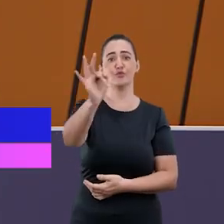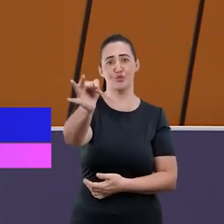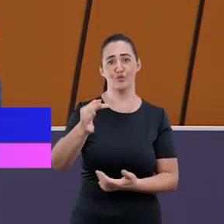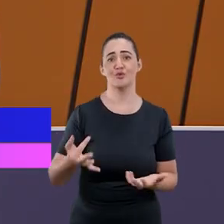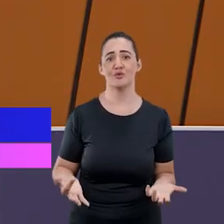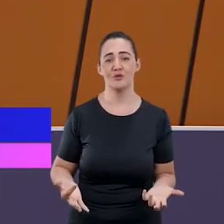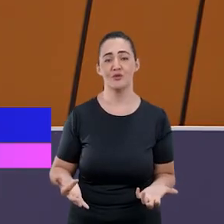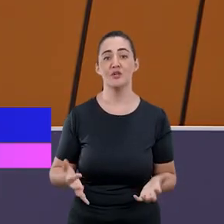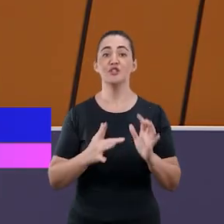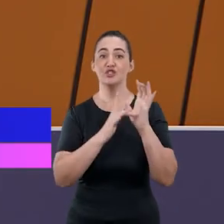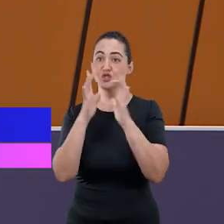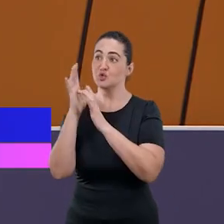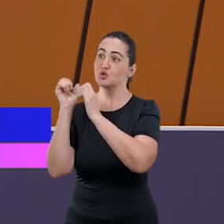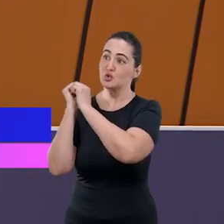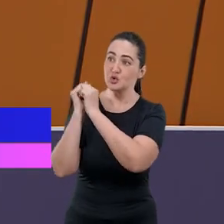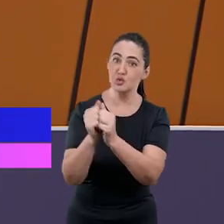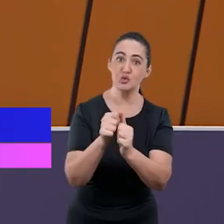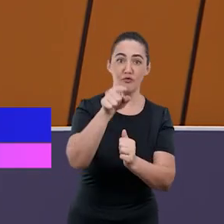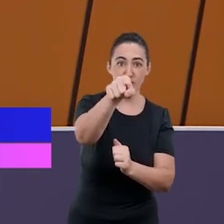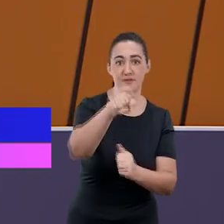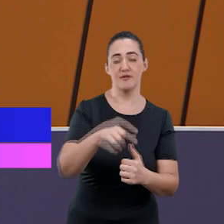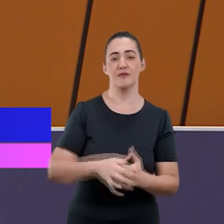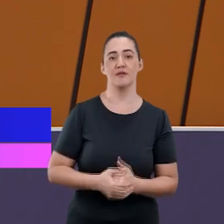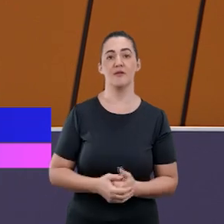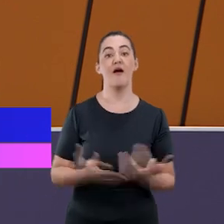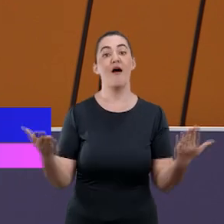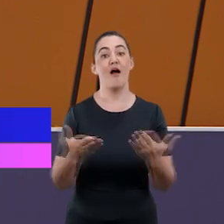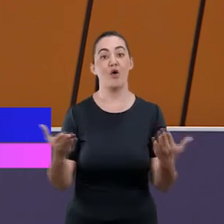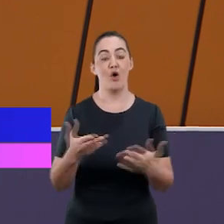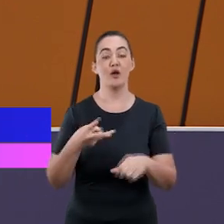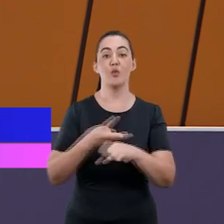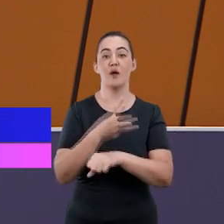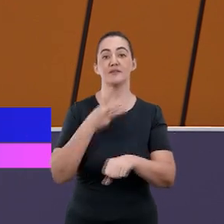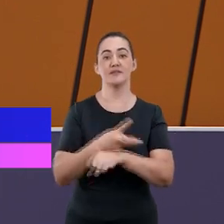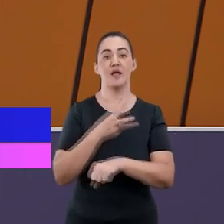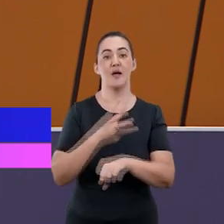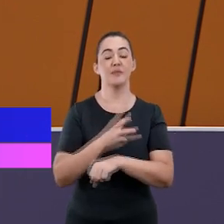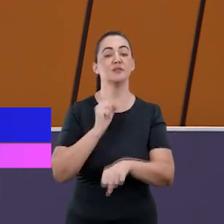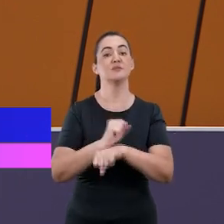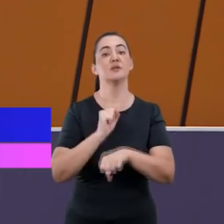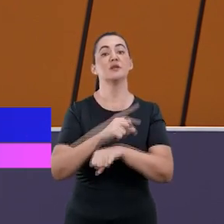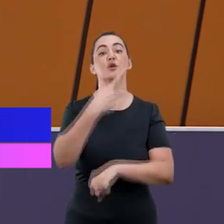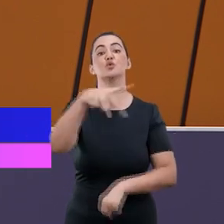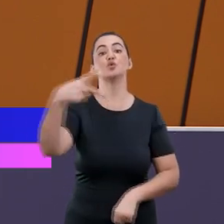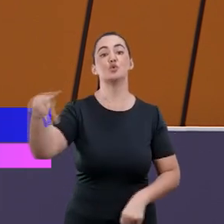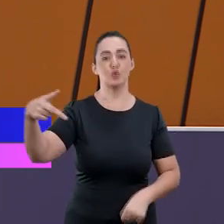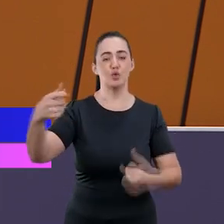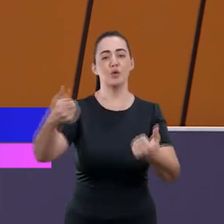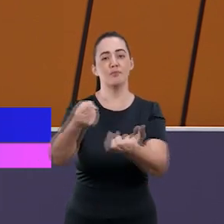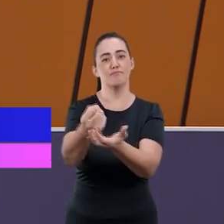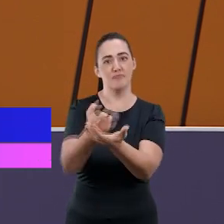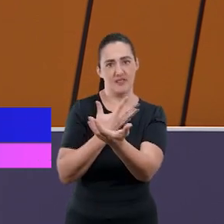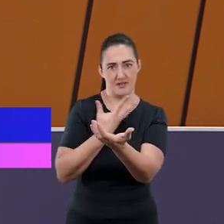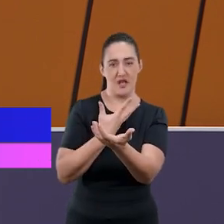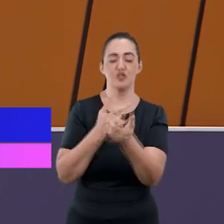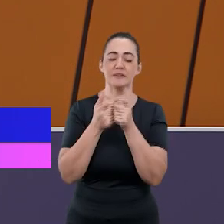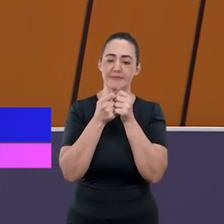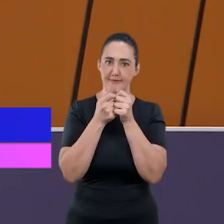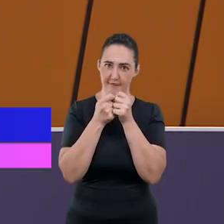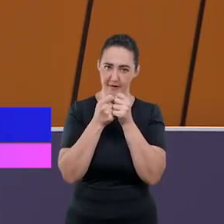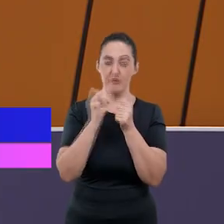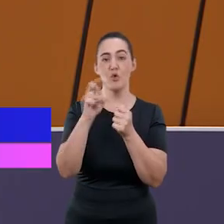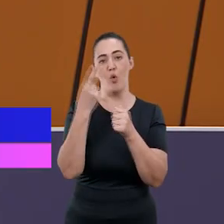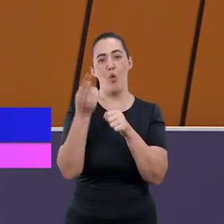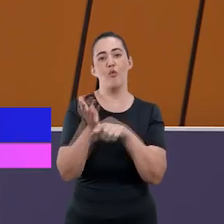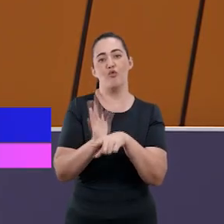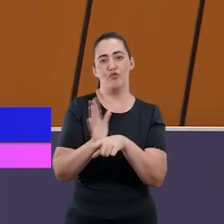para estar do lado dele. Eu estou aqui agora com o nosso WhatsApp aberto, esperando a sua mensagem, esperando você escrever, dizendo a sua